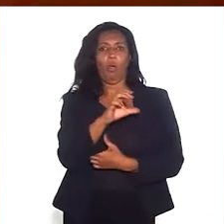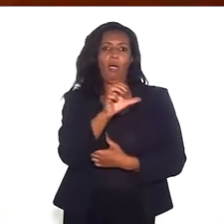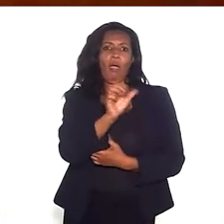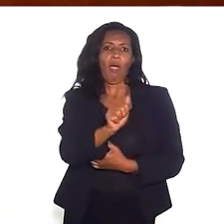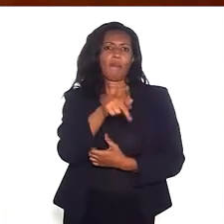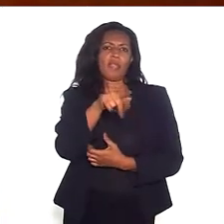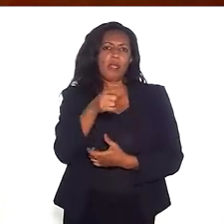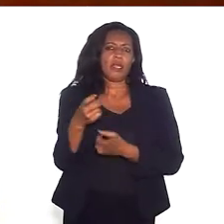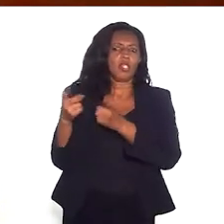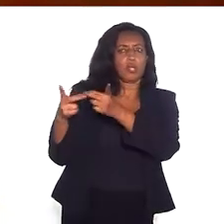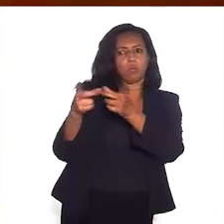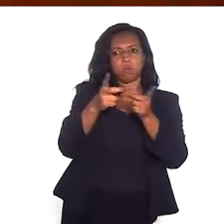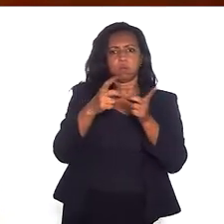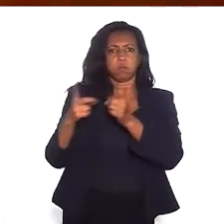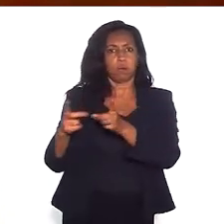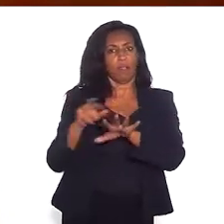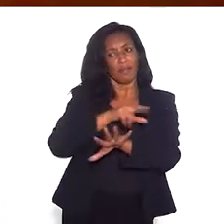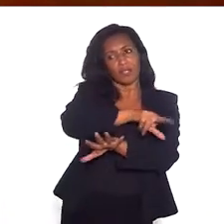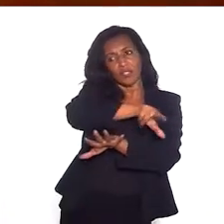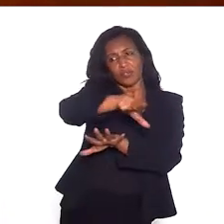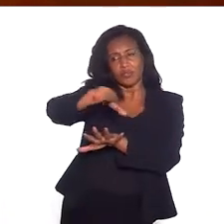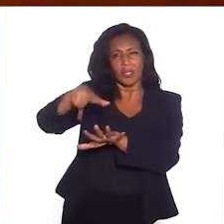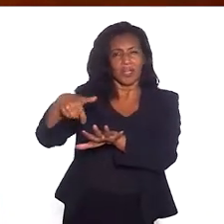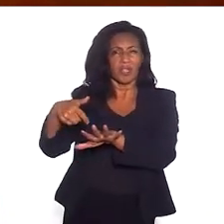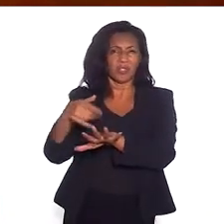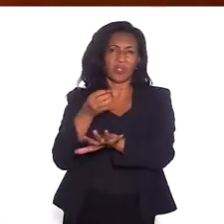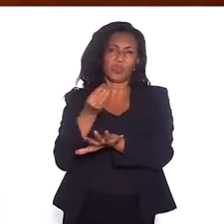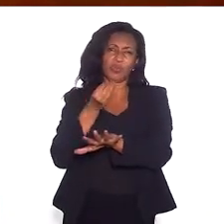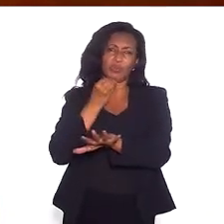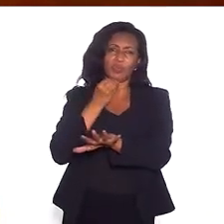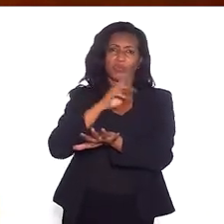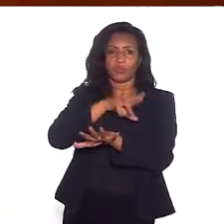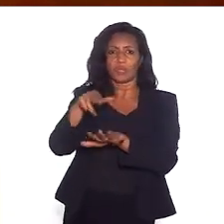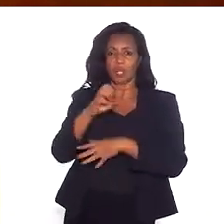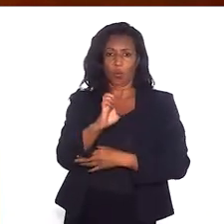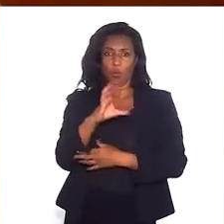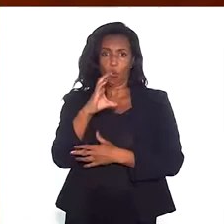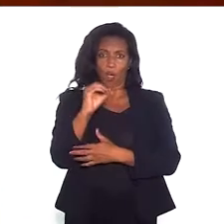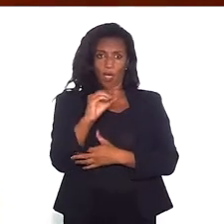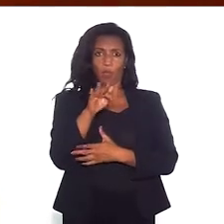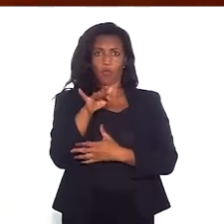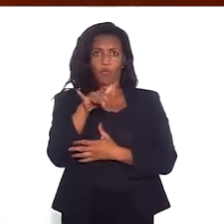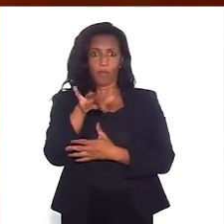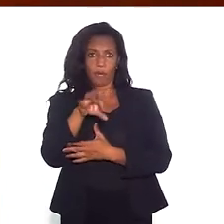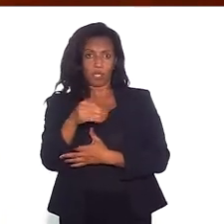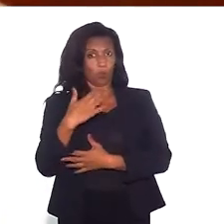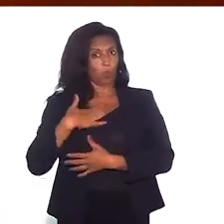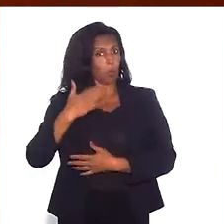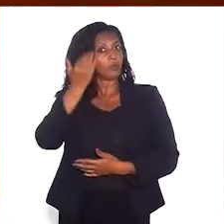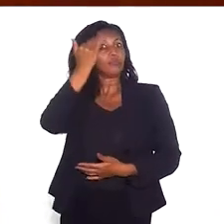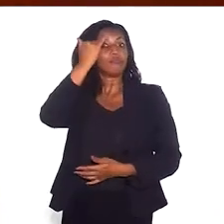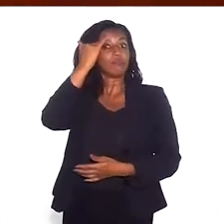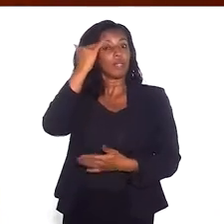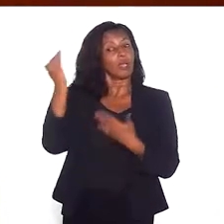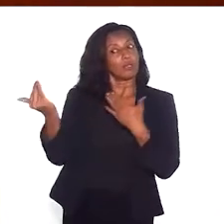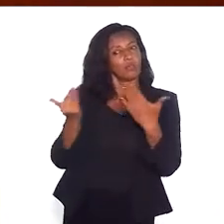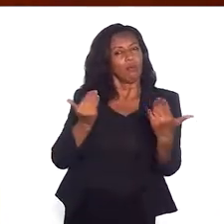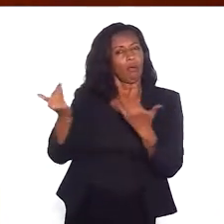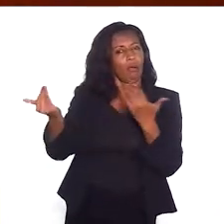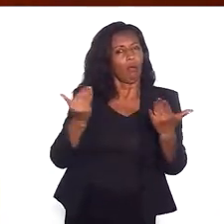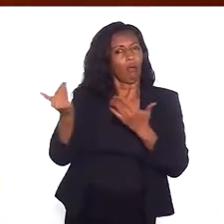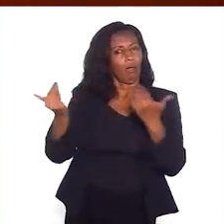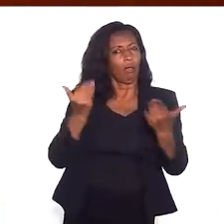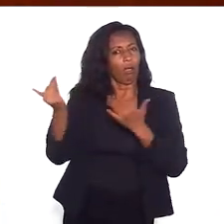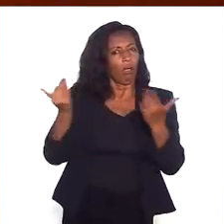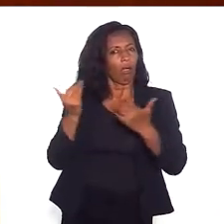feminismo anticapitalista, e aí a gente vai ter, né, algumas diferentes possibilidades. Então, o ecofeminismo, no meu entendimento, ele